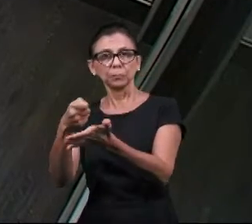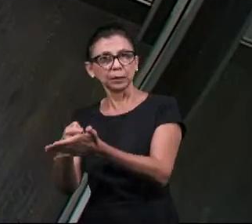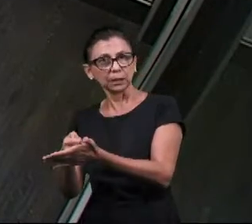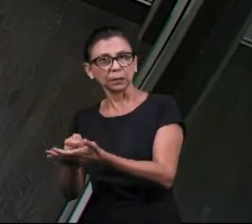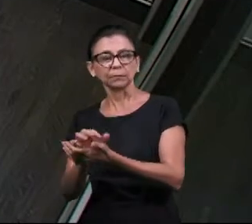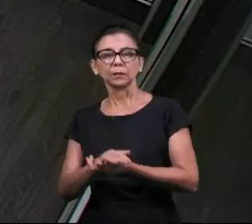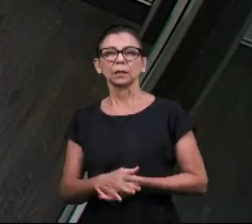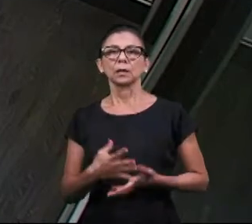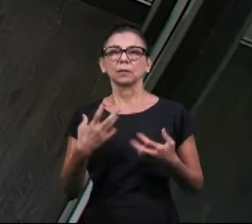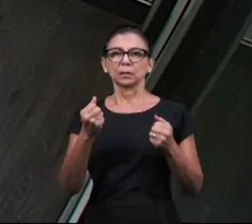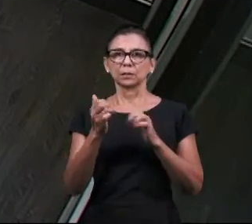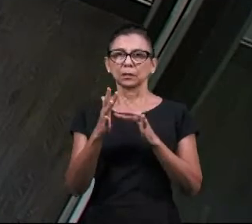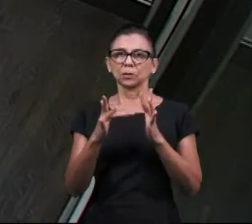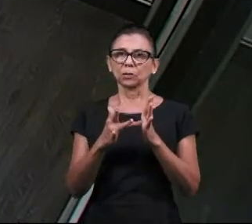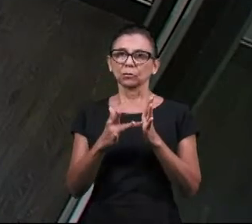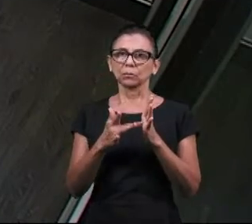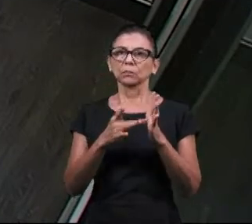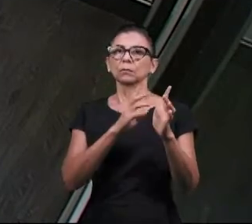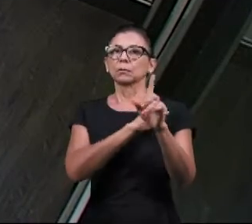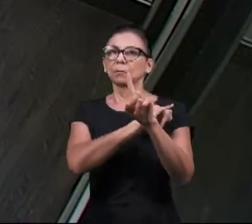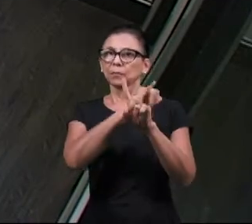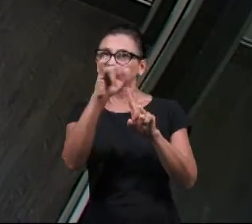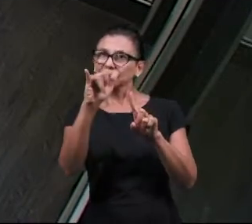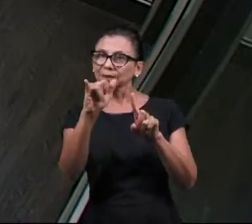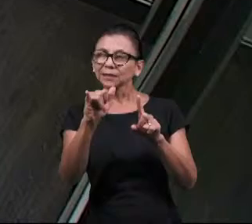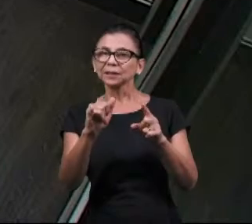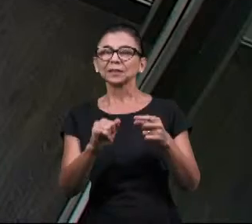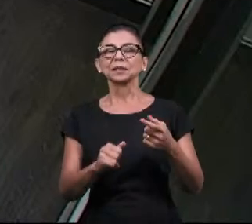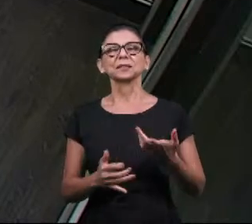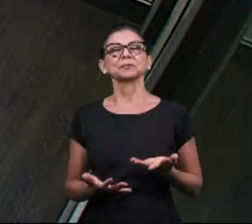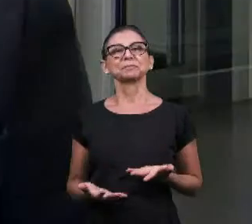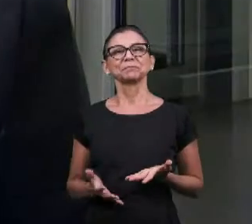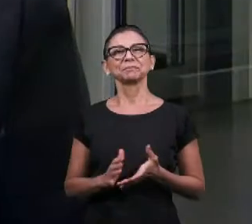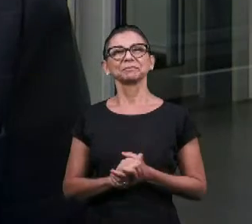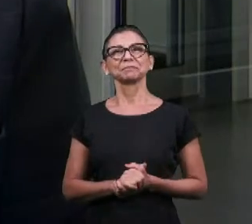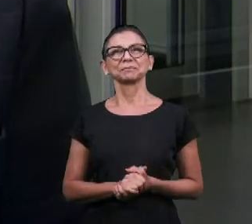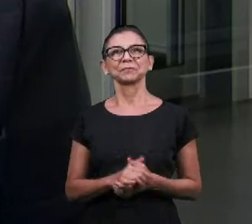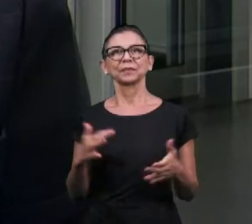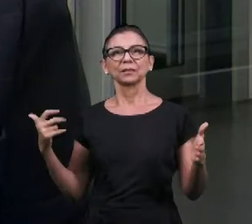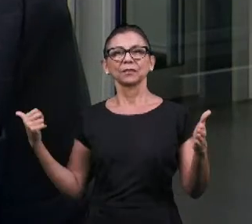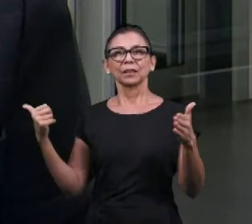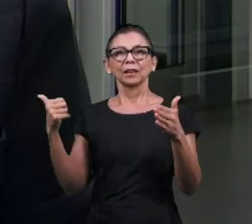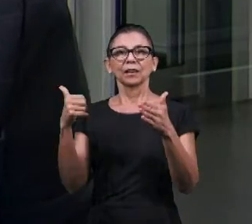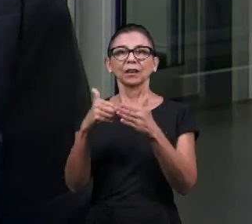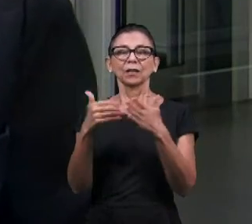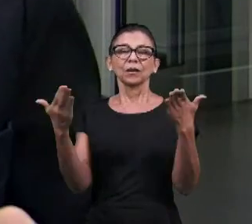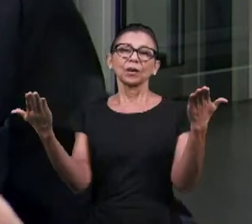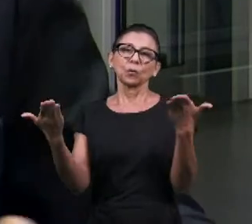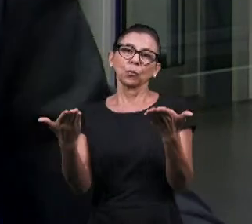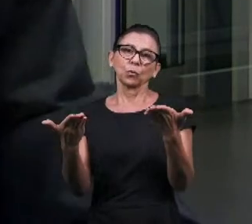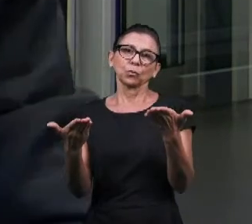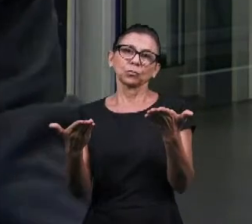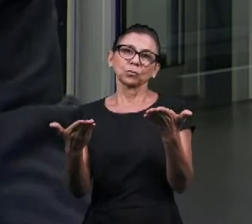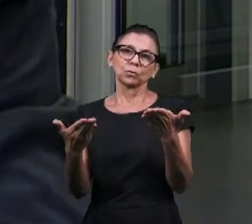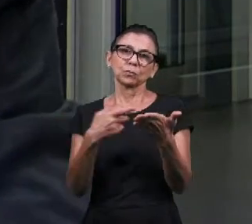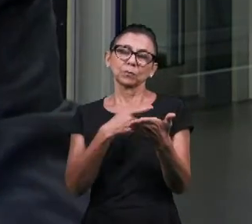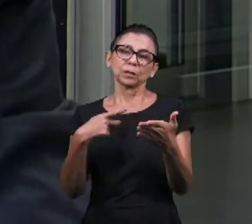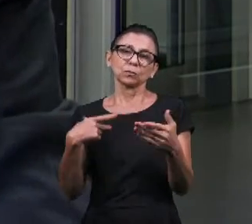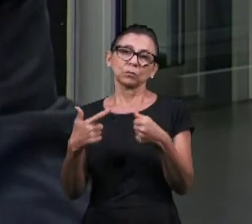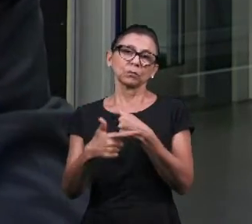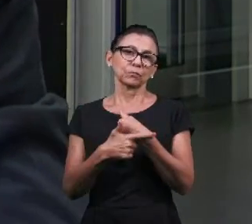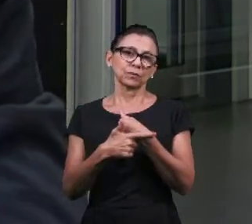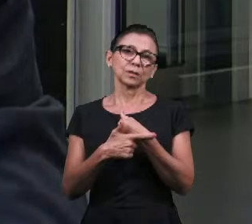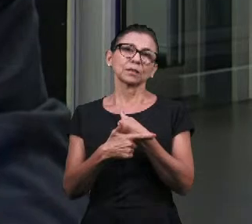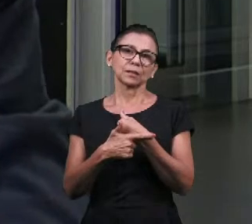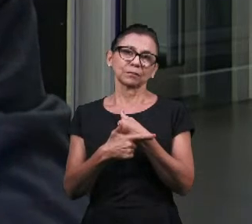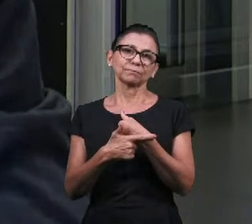profético, né? E ela se fecha no ato profético, na ordenação. Glória a Jesus. Então essa